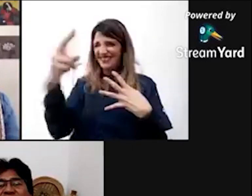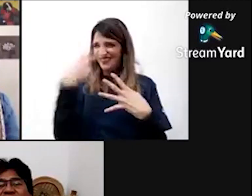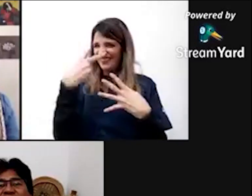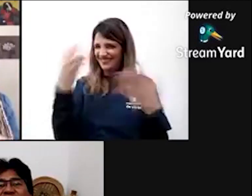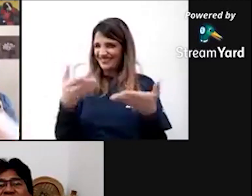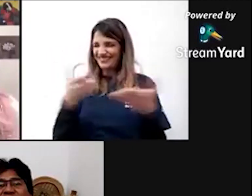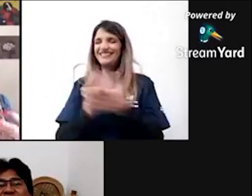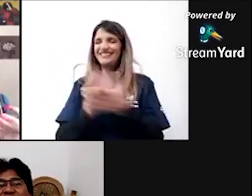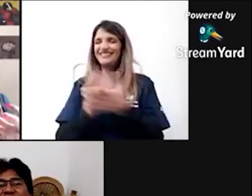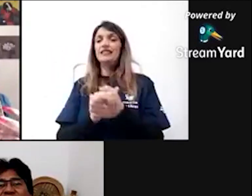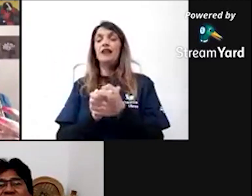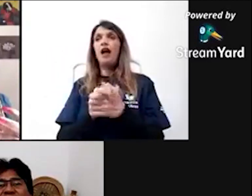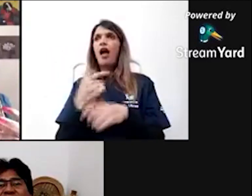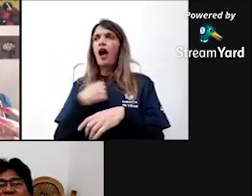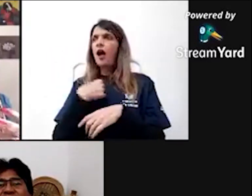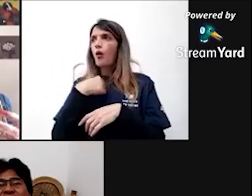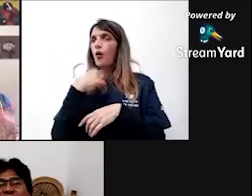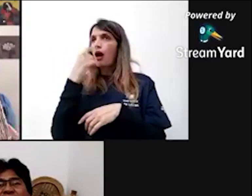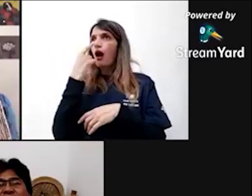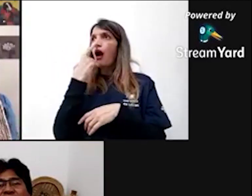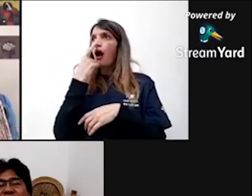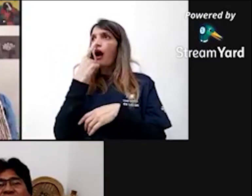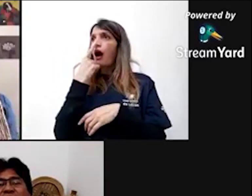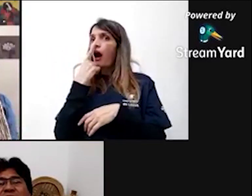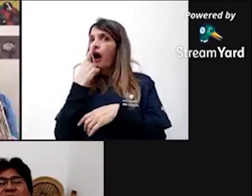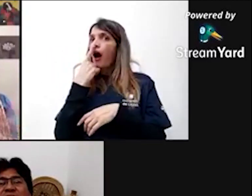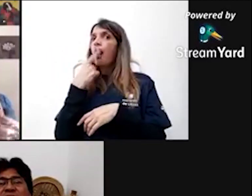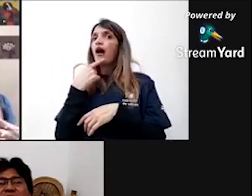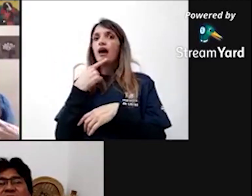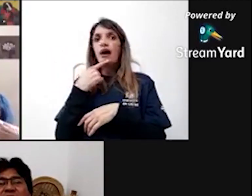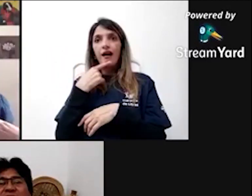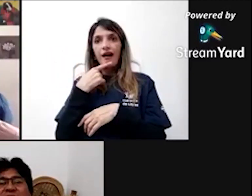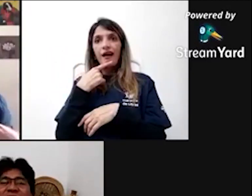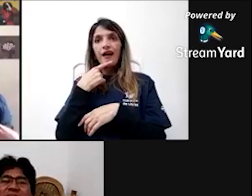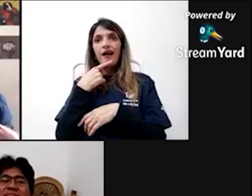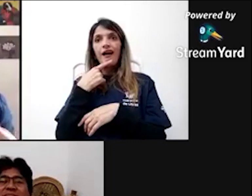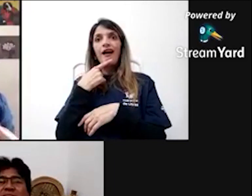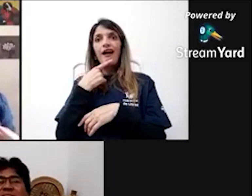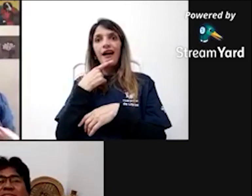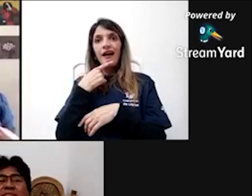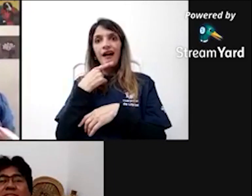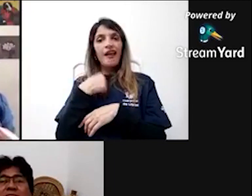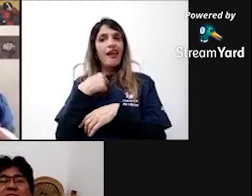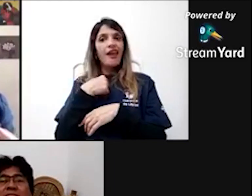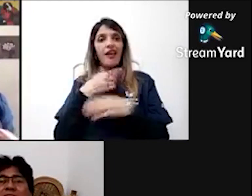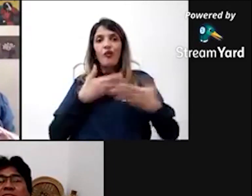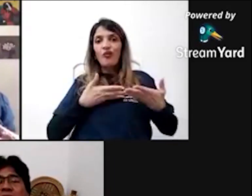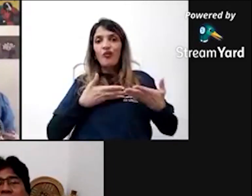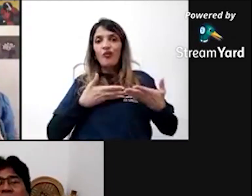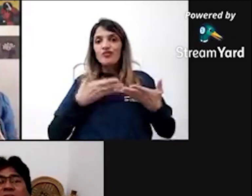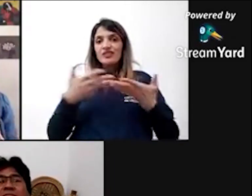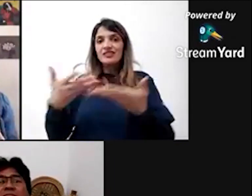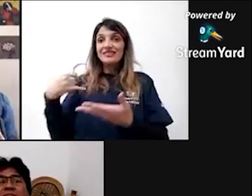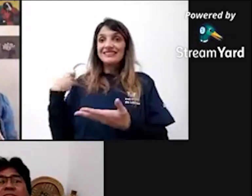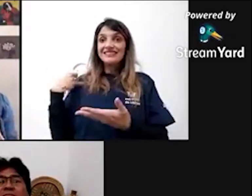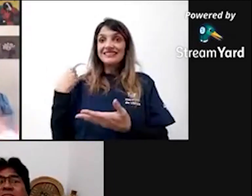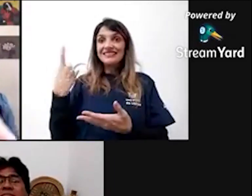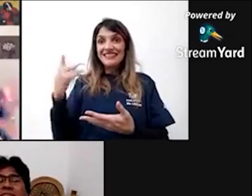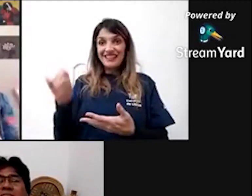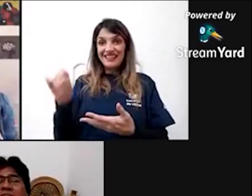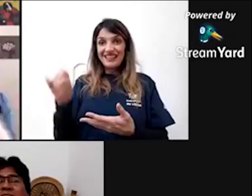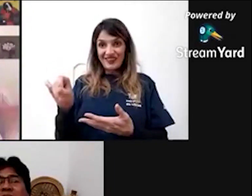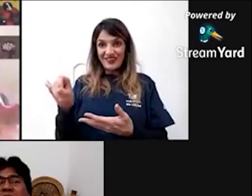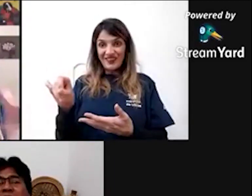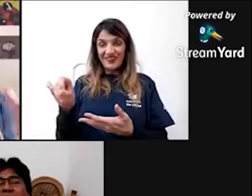pela primeira vez, Daniel, Cristino, eu sou convidada aos 19 anos, recém-saída do CEFAM, que